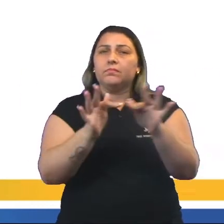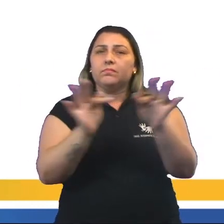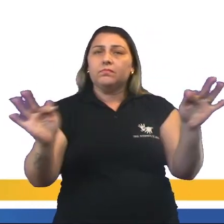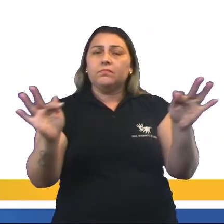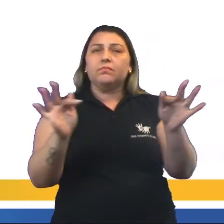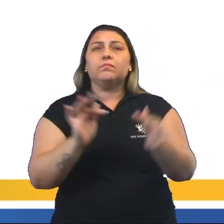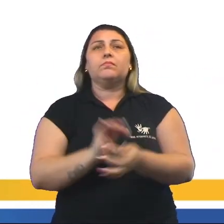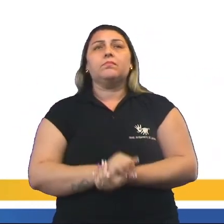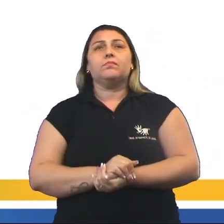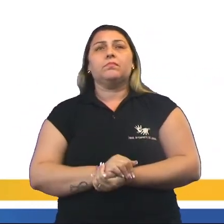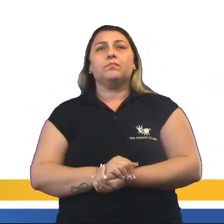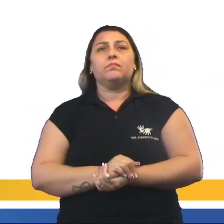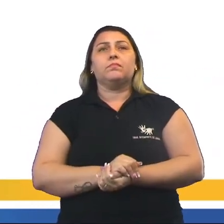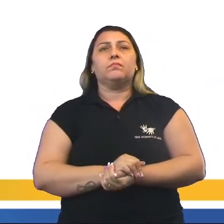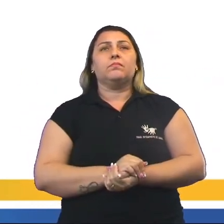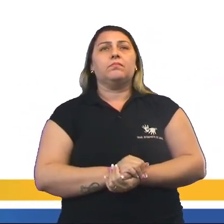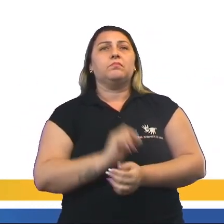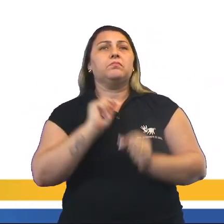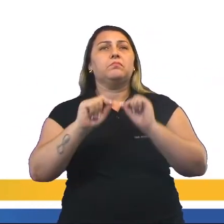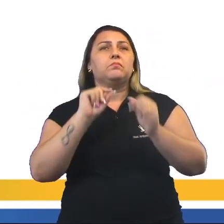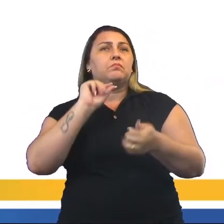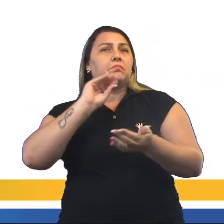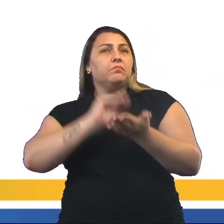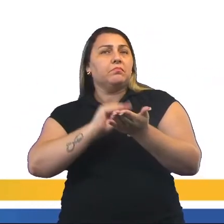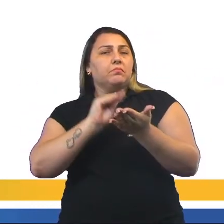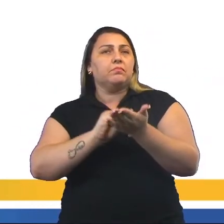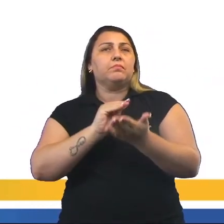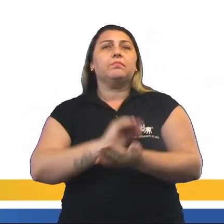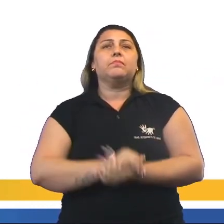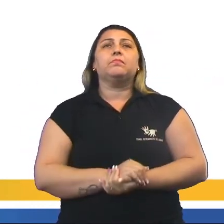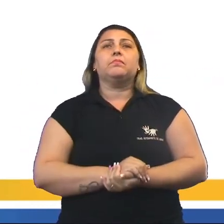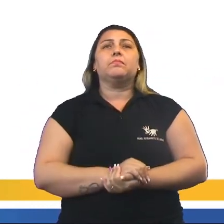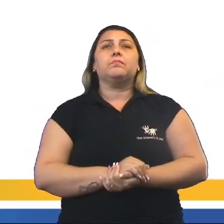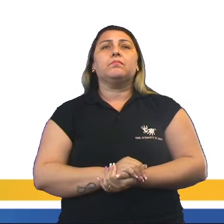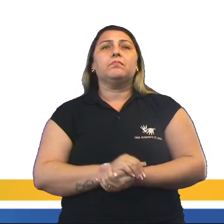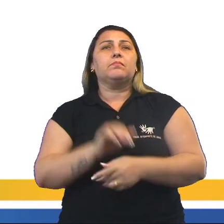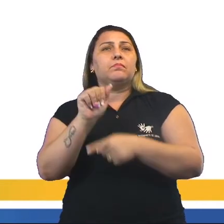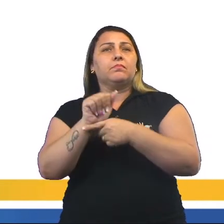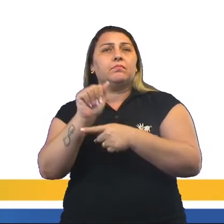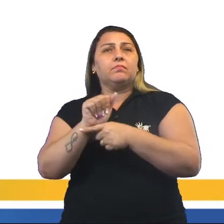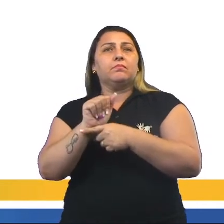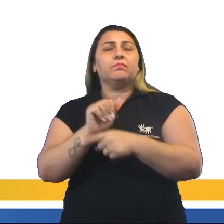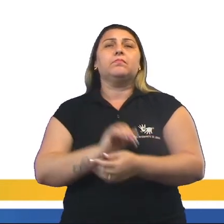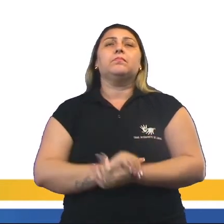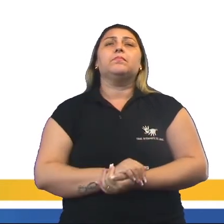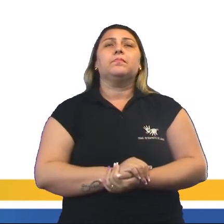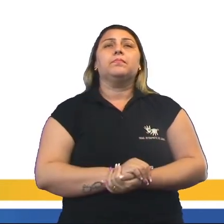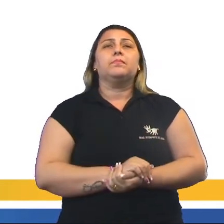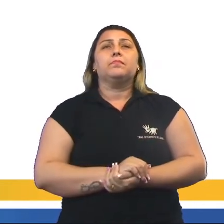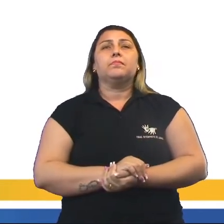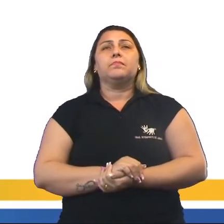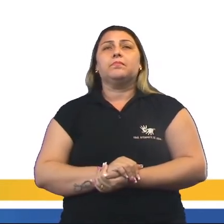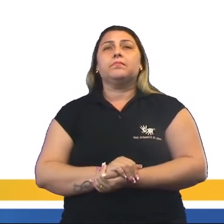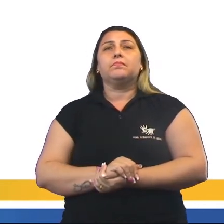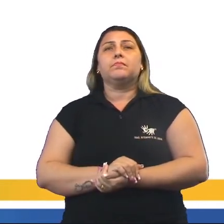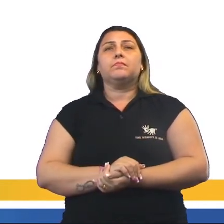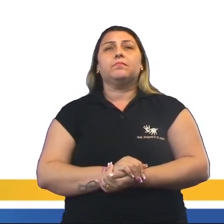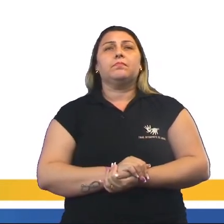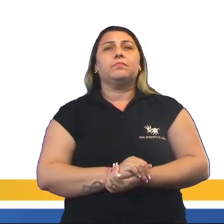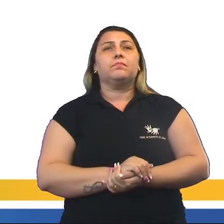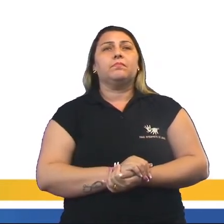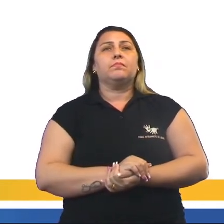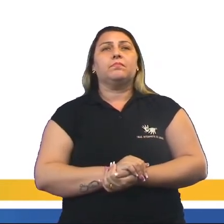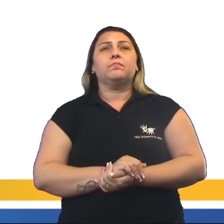essa frase no present continuous. O que está faltando? Então, na letra A, nós temos she, que é ela,